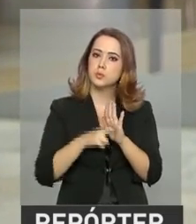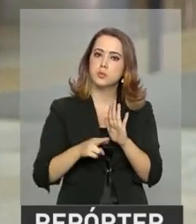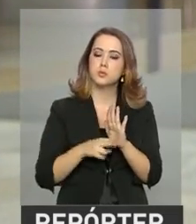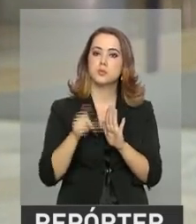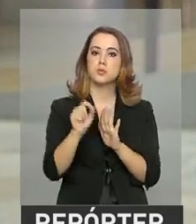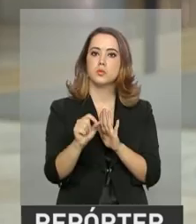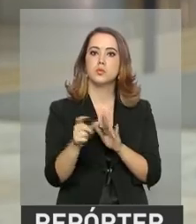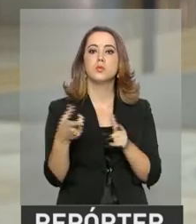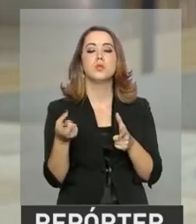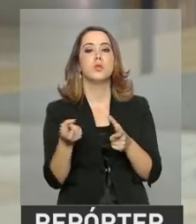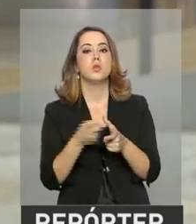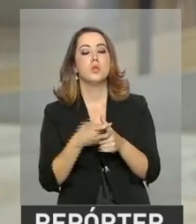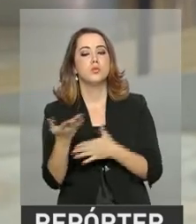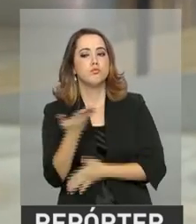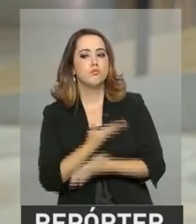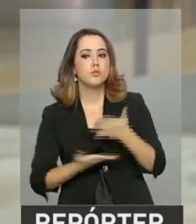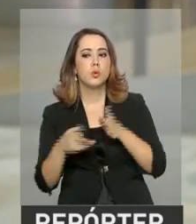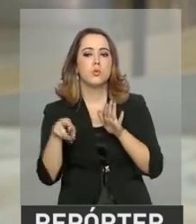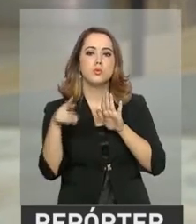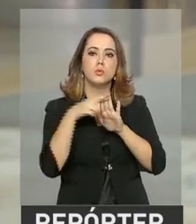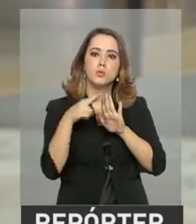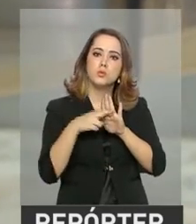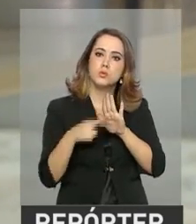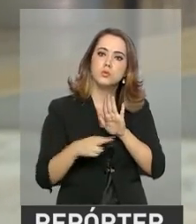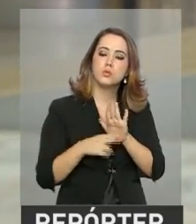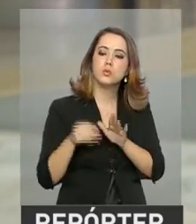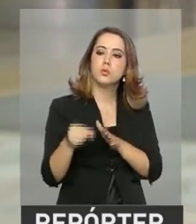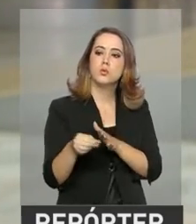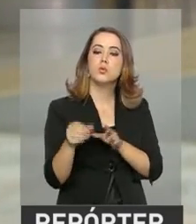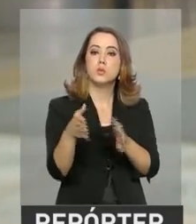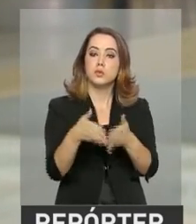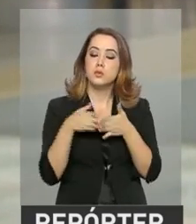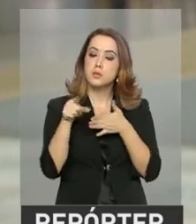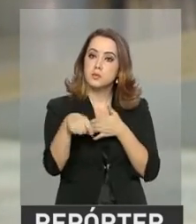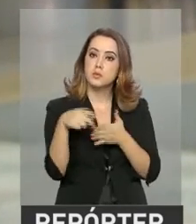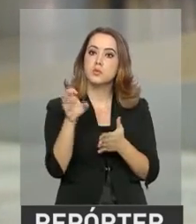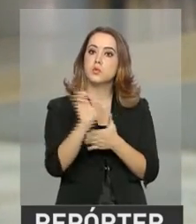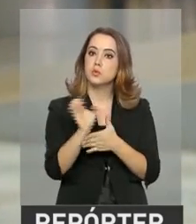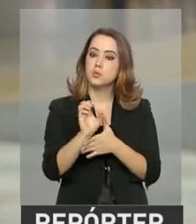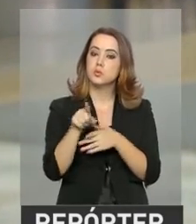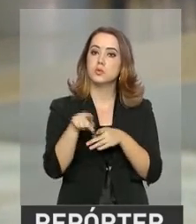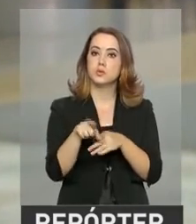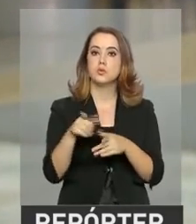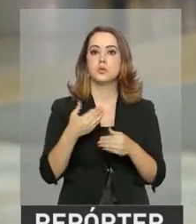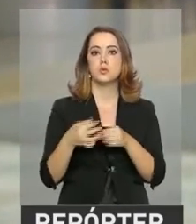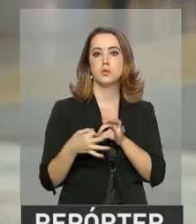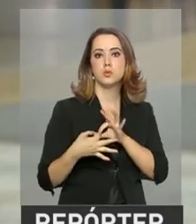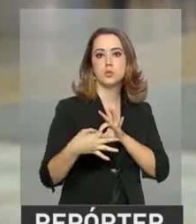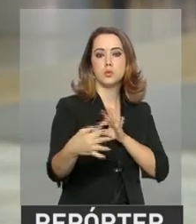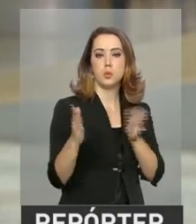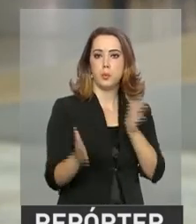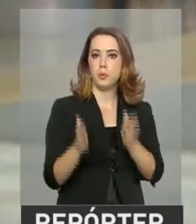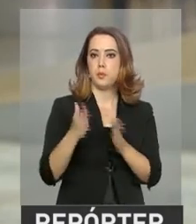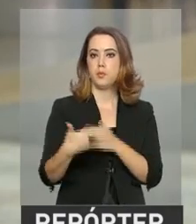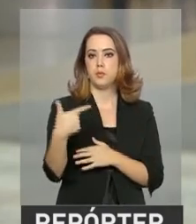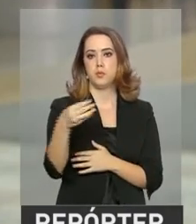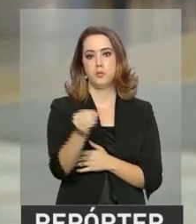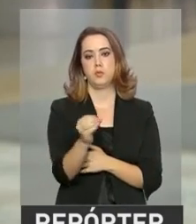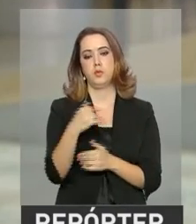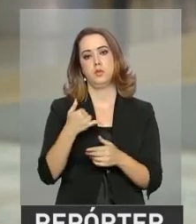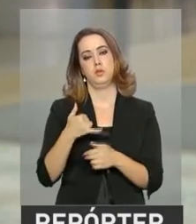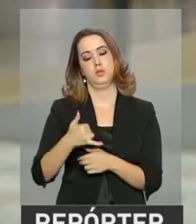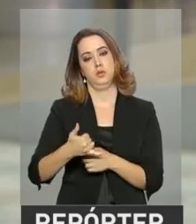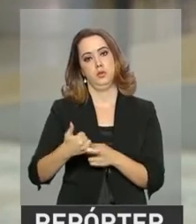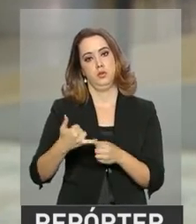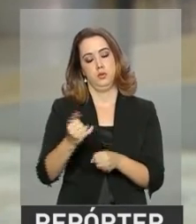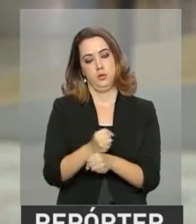as contrapartidas que serão exigidas para os estados. A dívida vai ser alongada em 20 anos e o projeto também isenta as